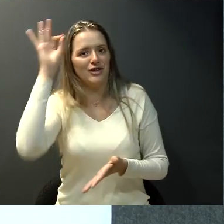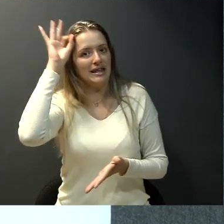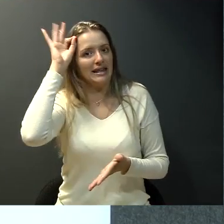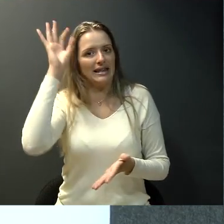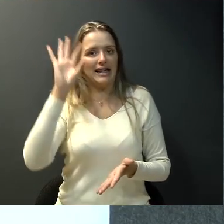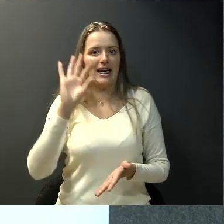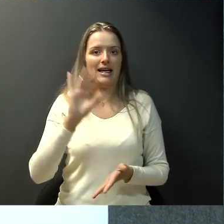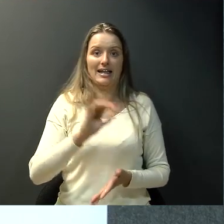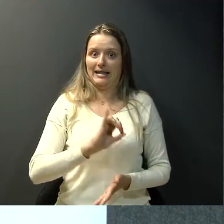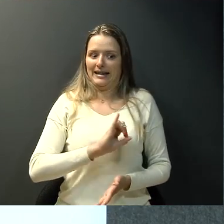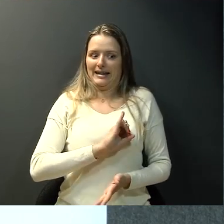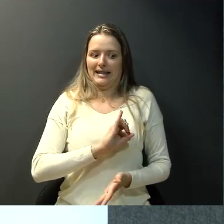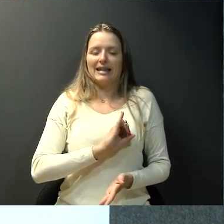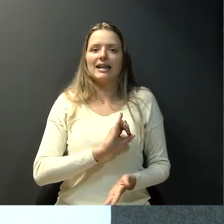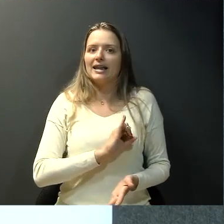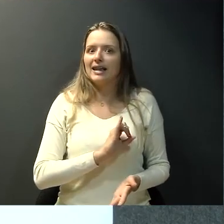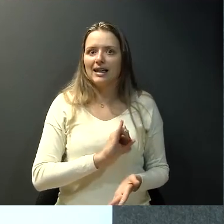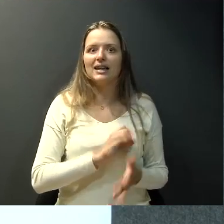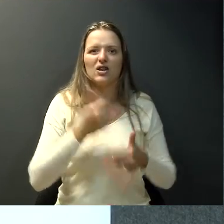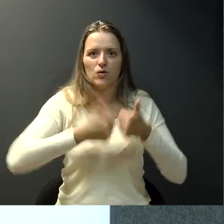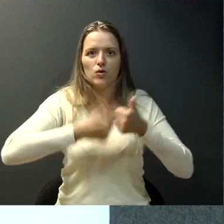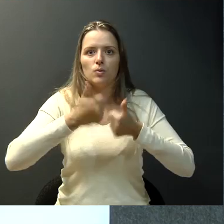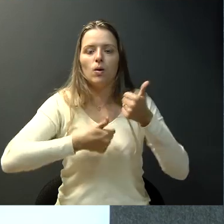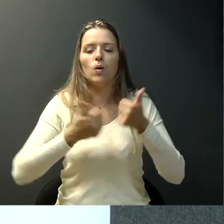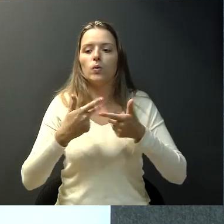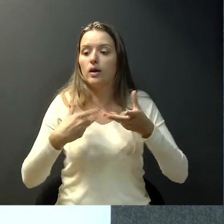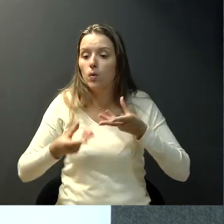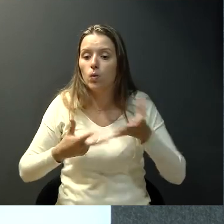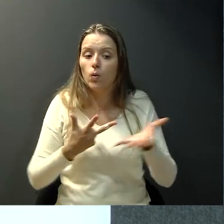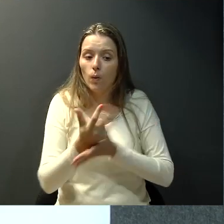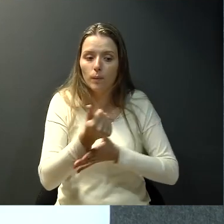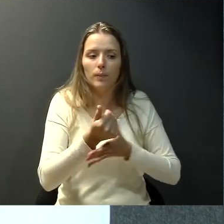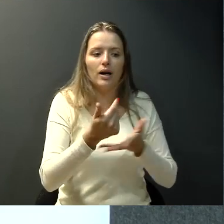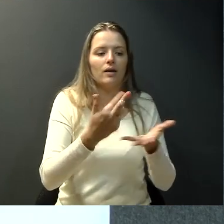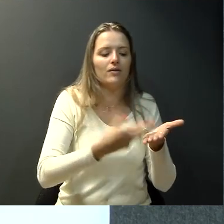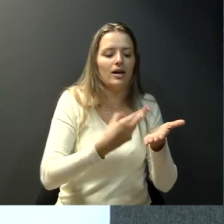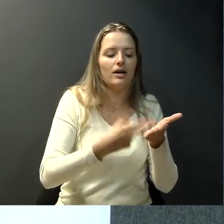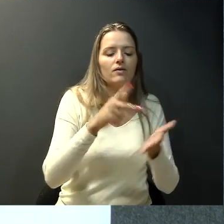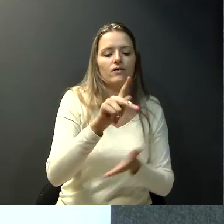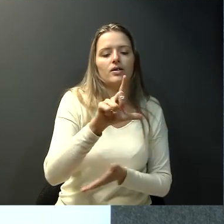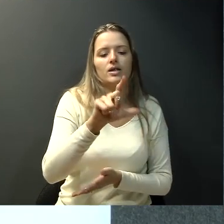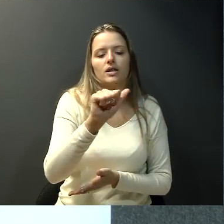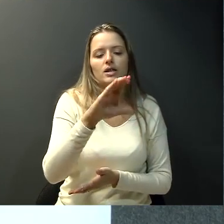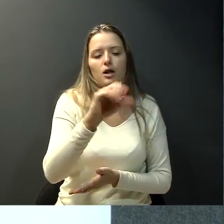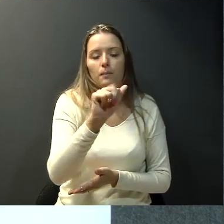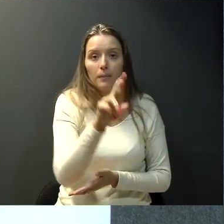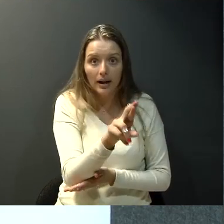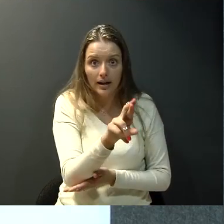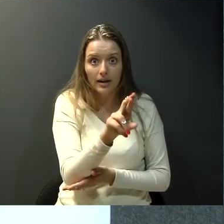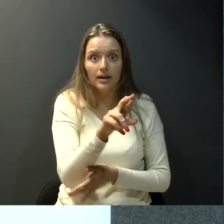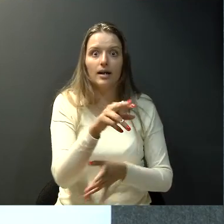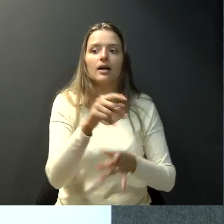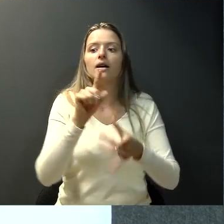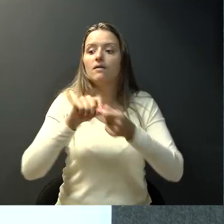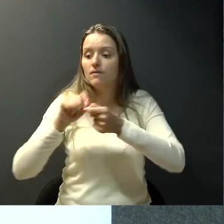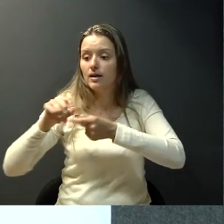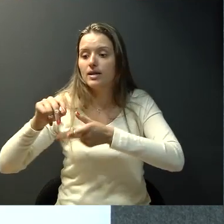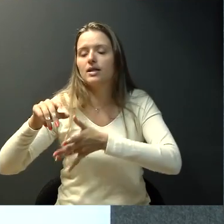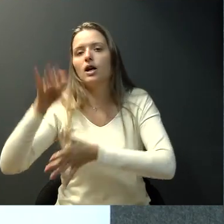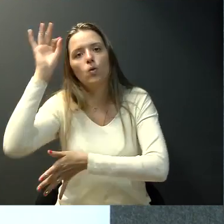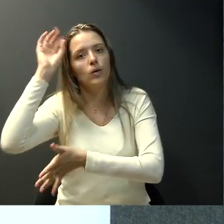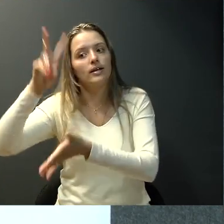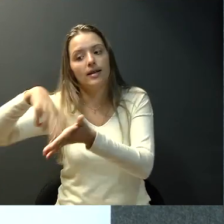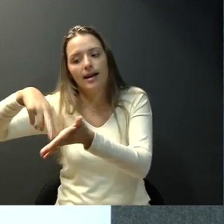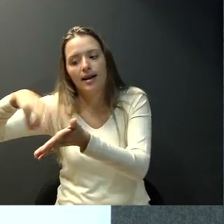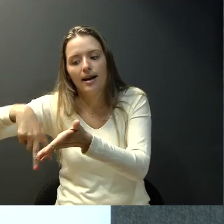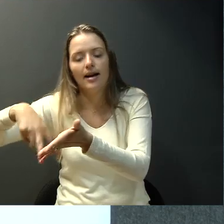eu comprava a revista Placar para ele ler e fazia ele ler um texto. E primeiro eu fazia ele ler, depois eu interpretava em Libras para ver o que ele entendia.